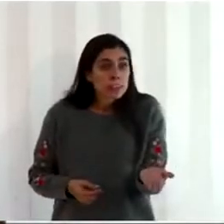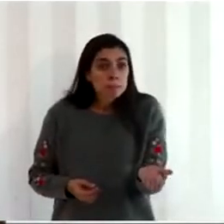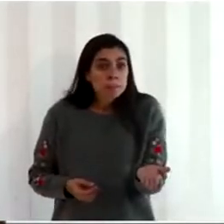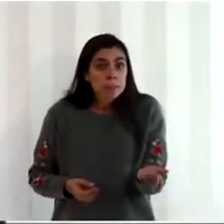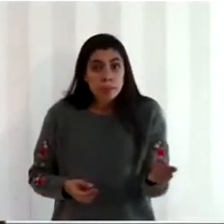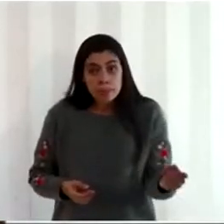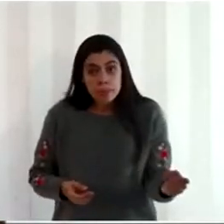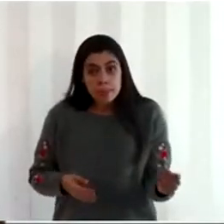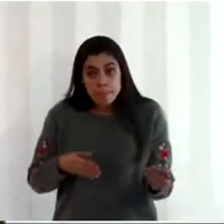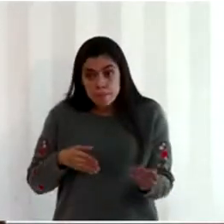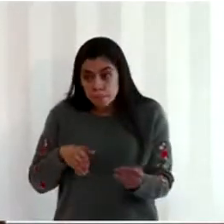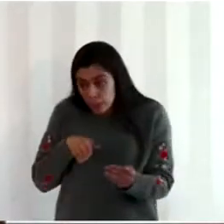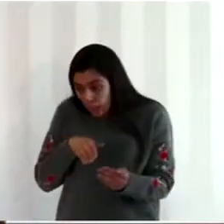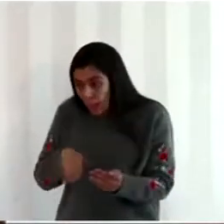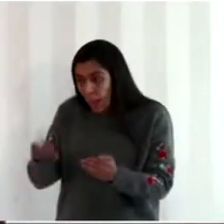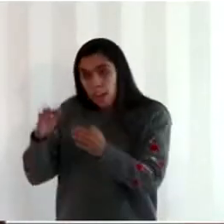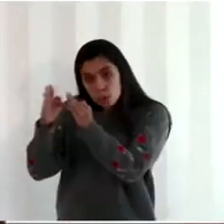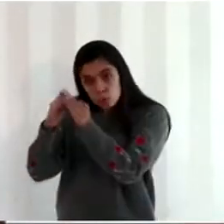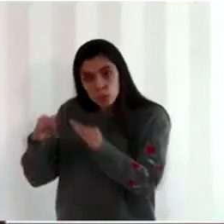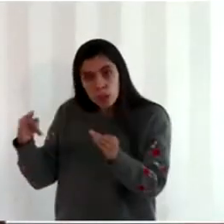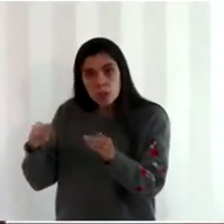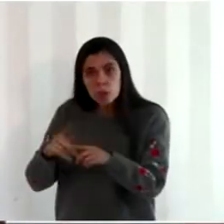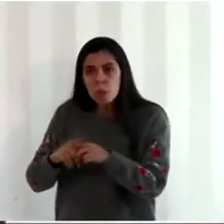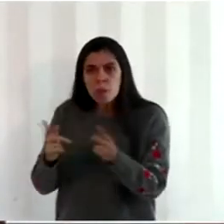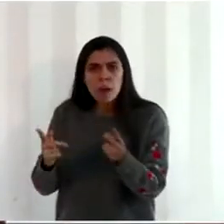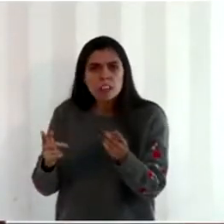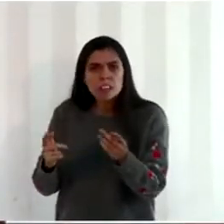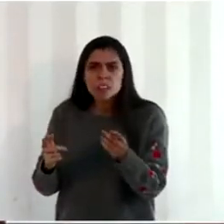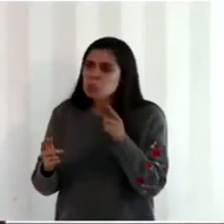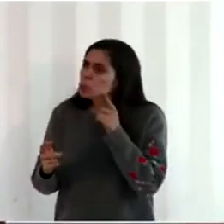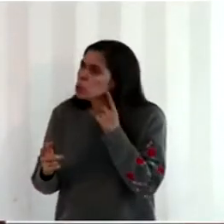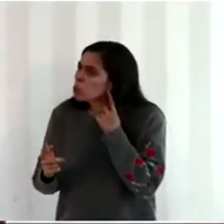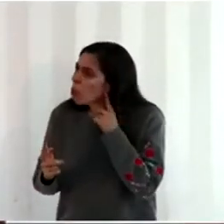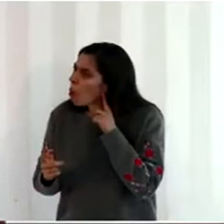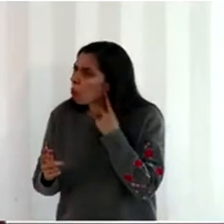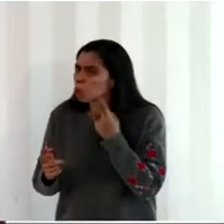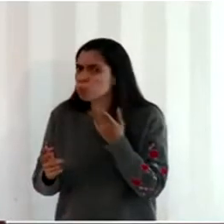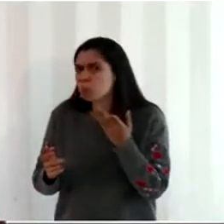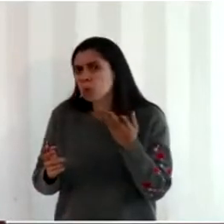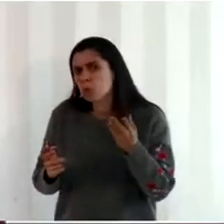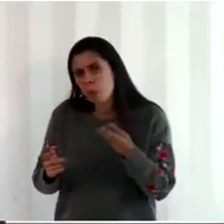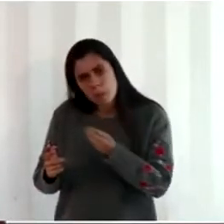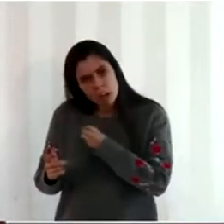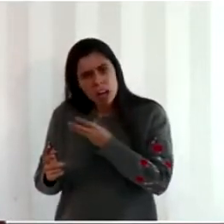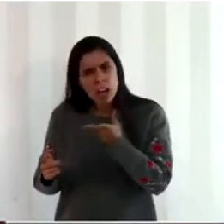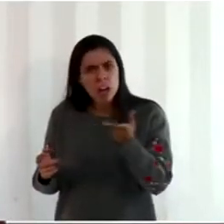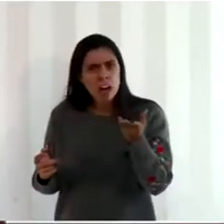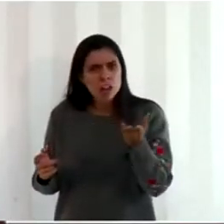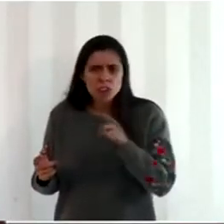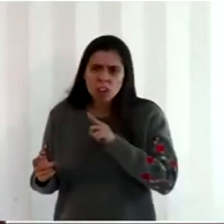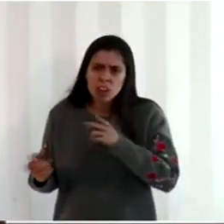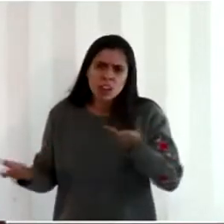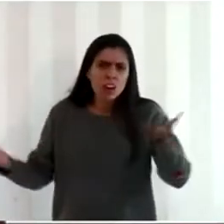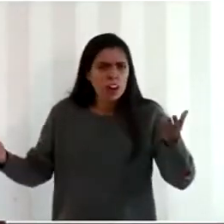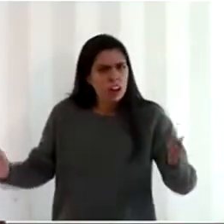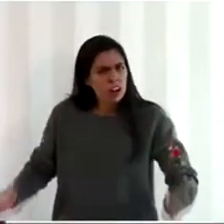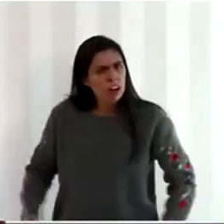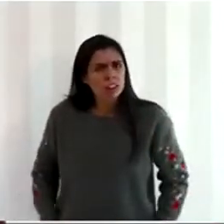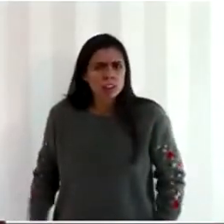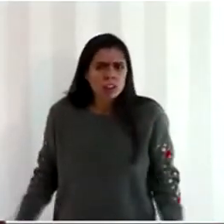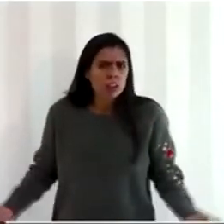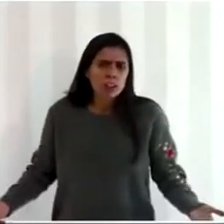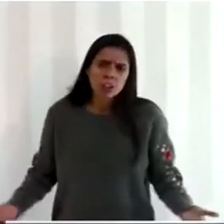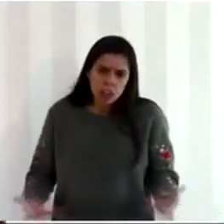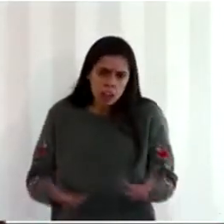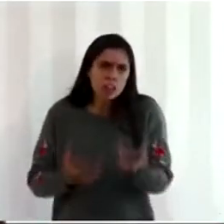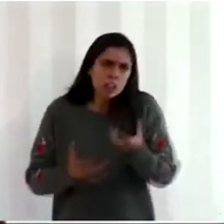Nós já fizemos aqui a exposição de Malaquias, e há uma passagem dura em Malaquias, onde o profeta Malaquias, sendo usado por Deus, Deus fala